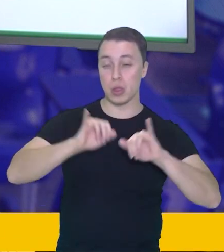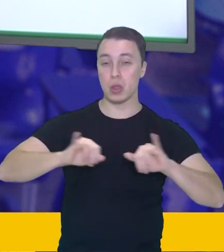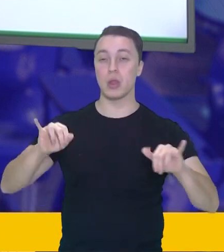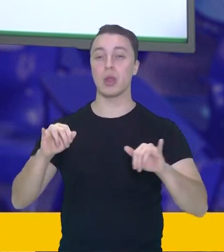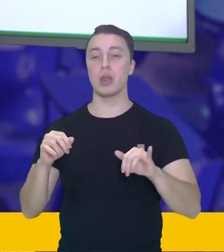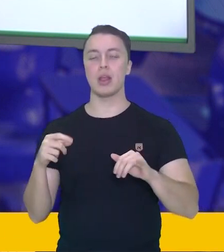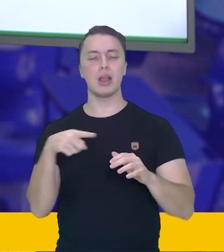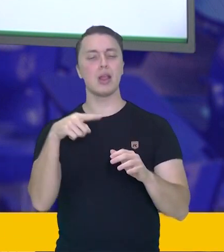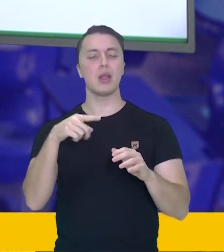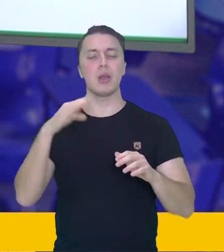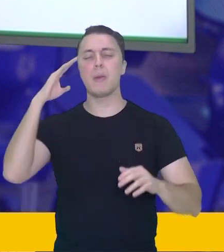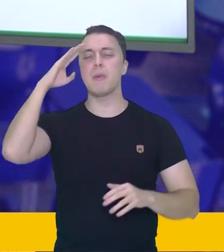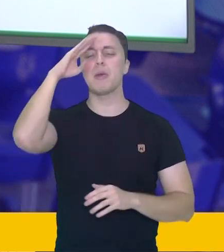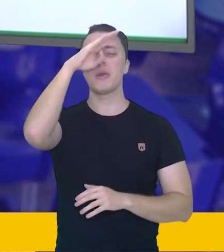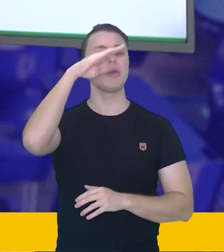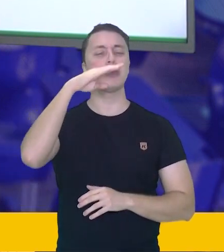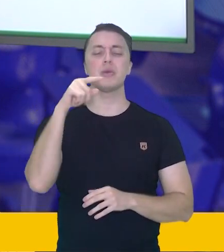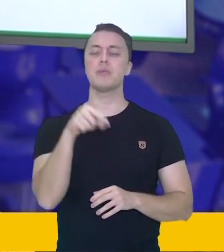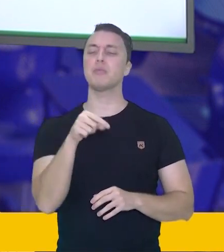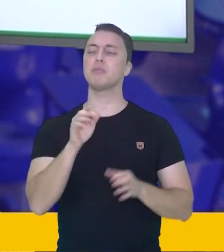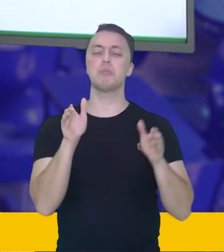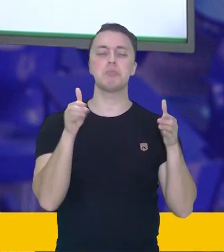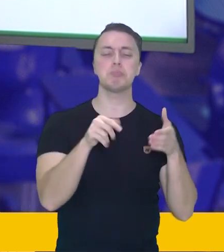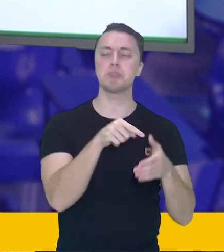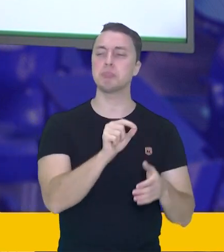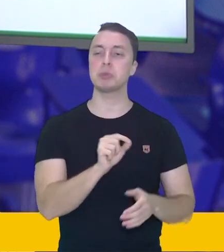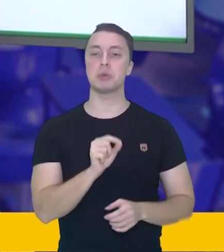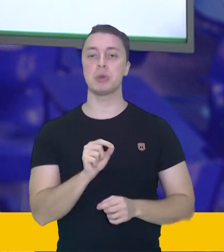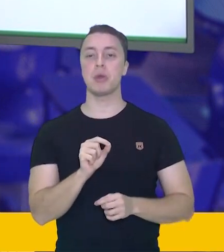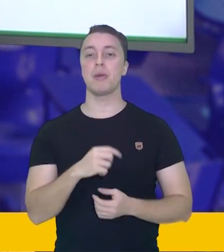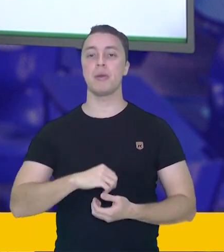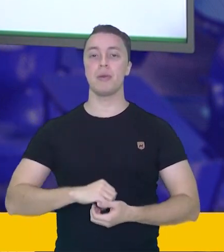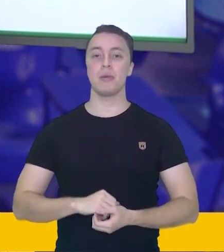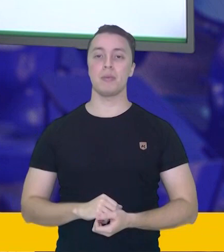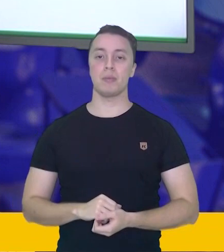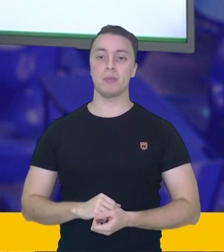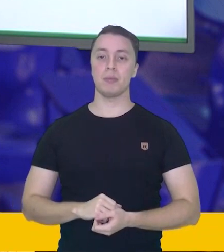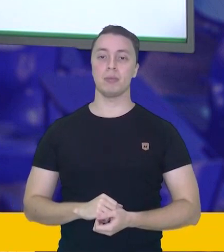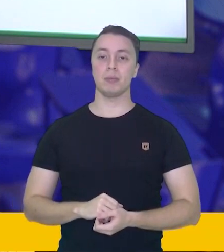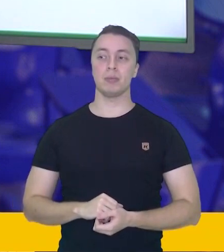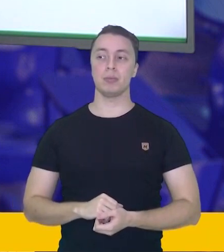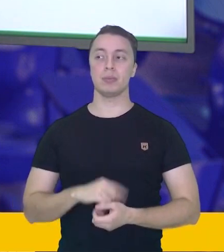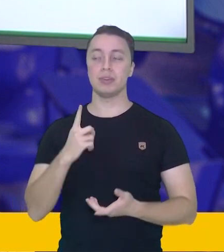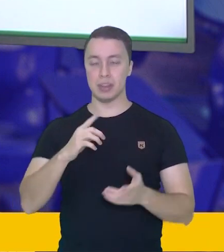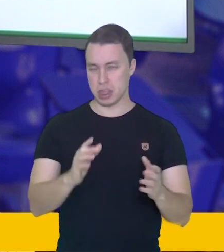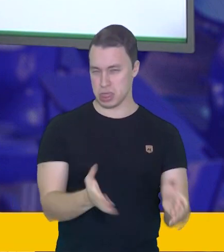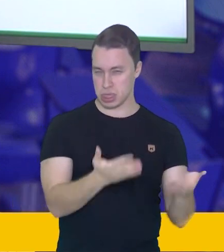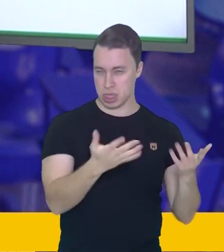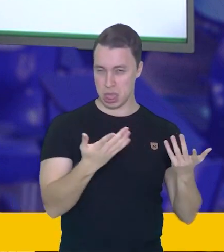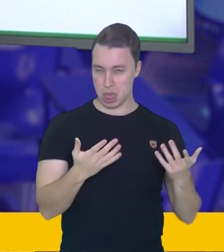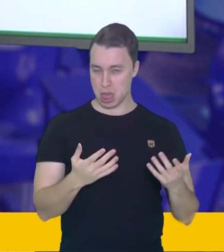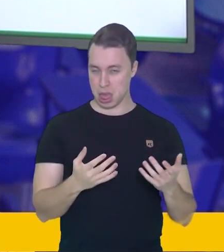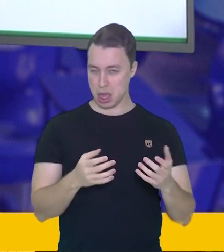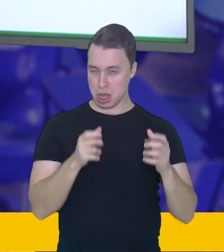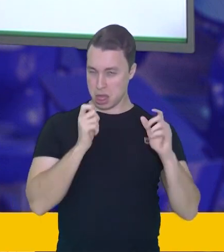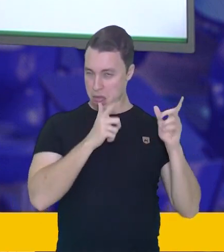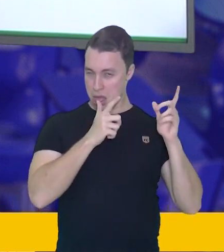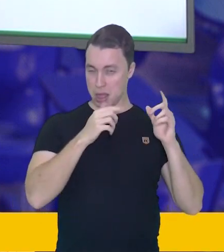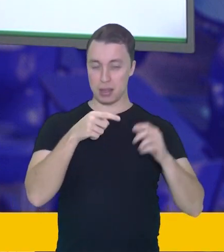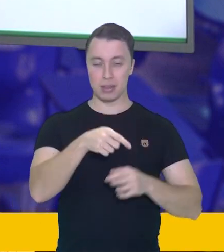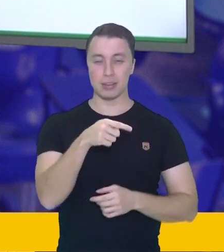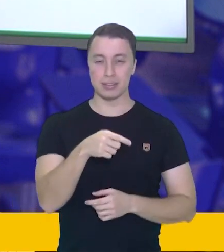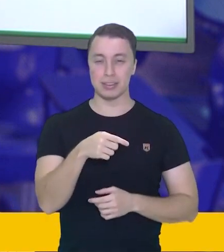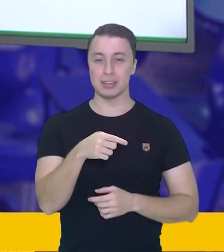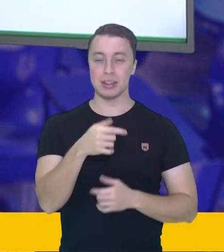a finalidade? Ou seja, qual é o objetivo? Para que ela serve? Divertir o leitor, chamar a